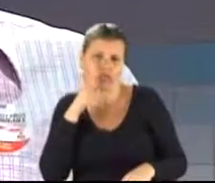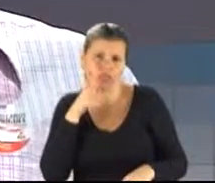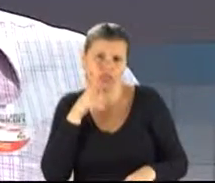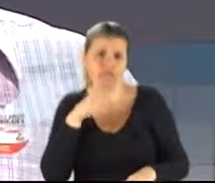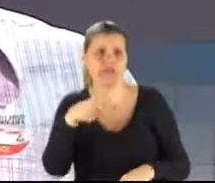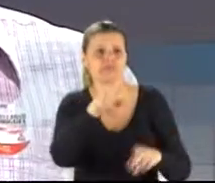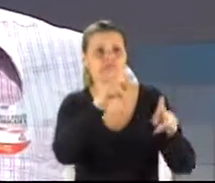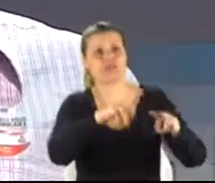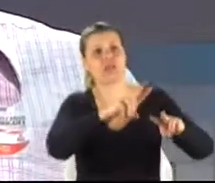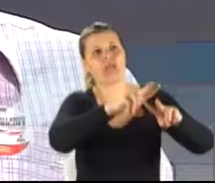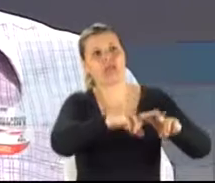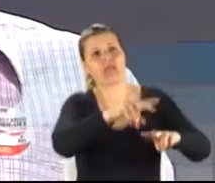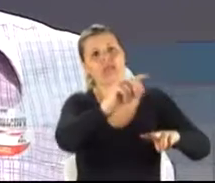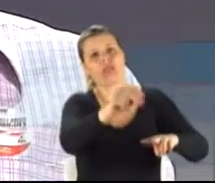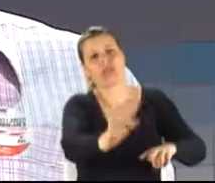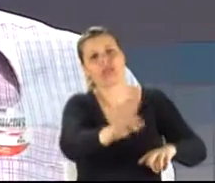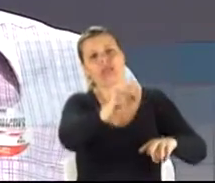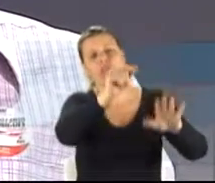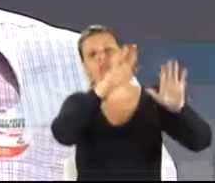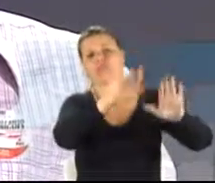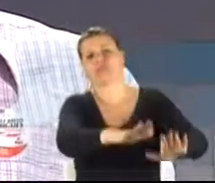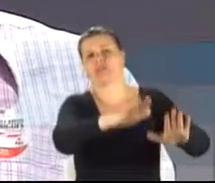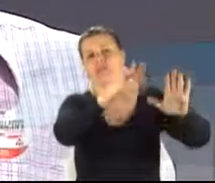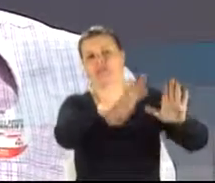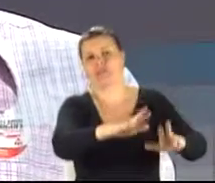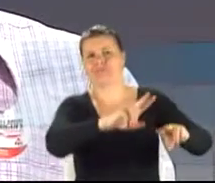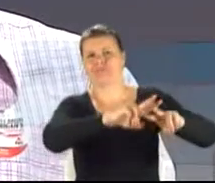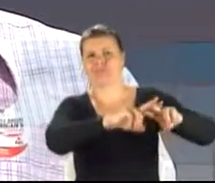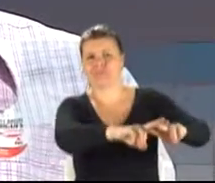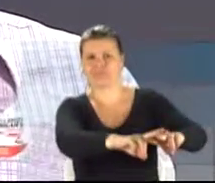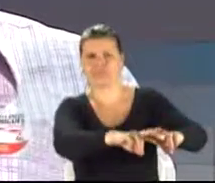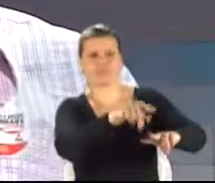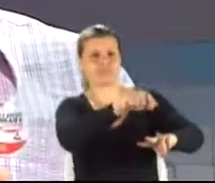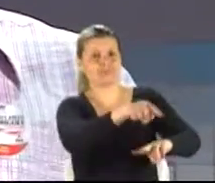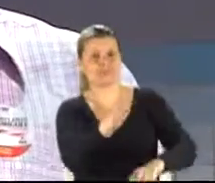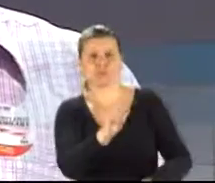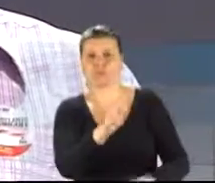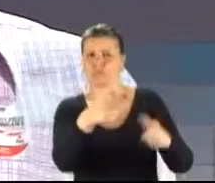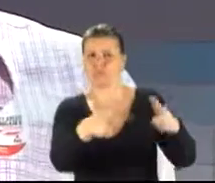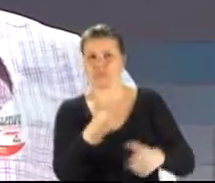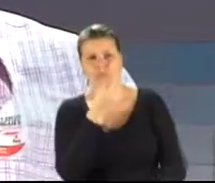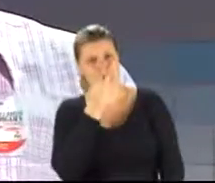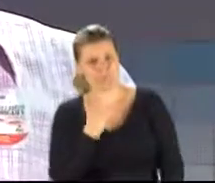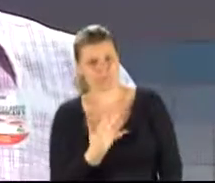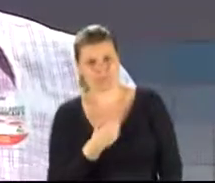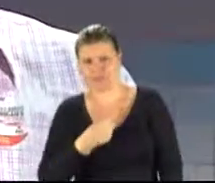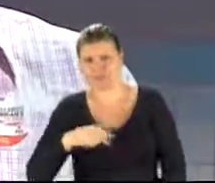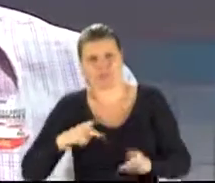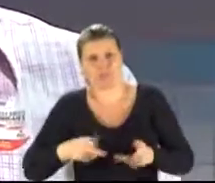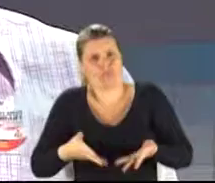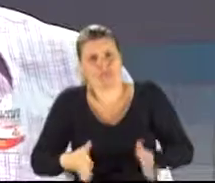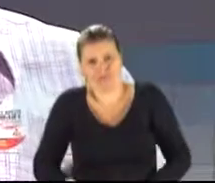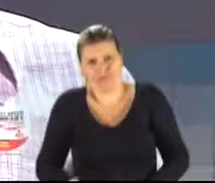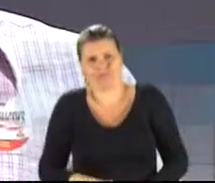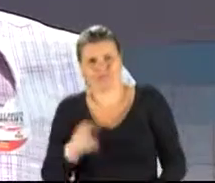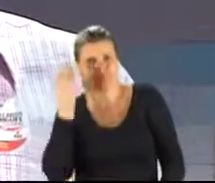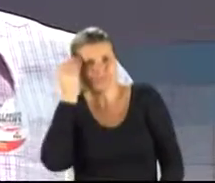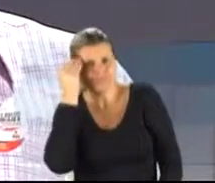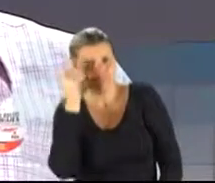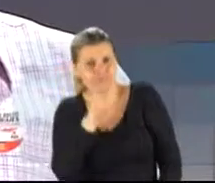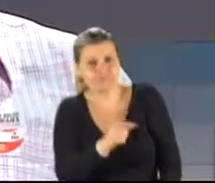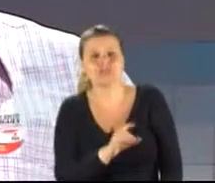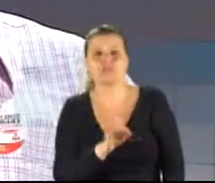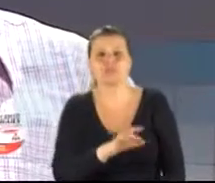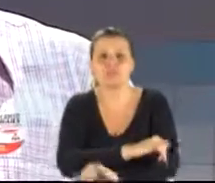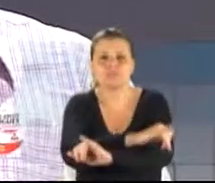em estar lá dentro de um presídio onde realmente não é um lugar que ninguém queira passar só para dizer vocês que estão em casa